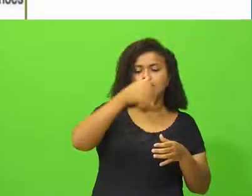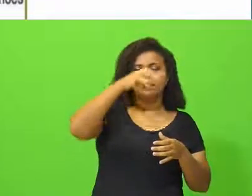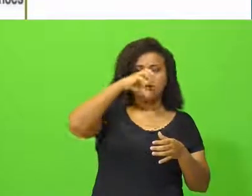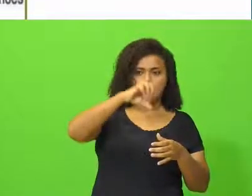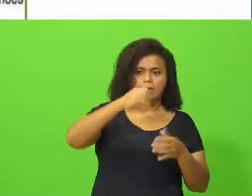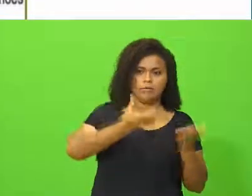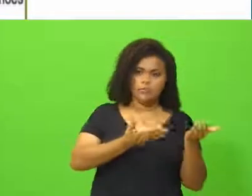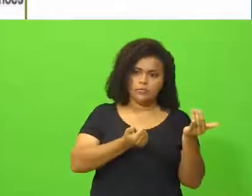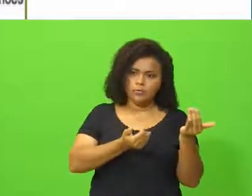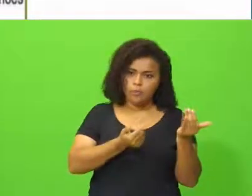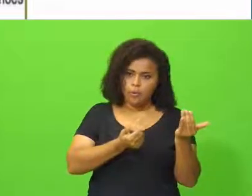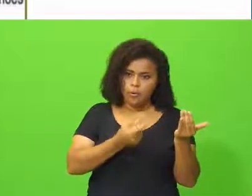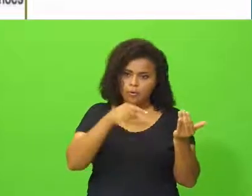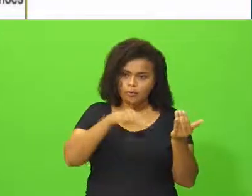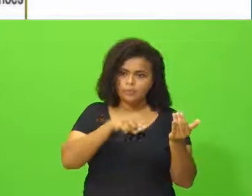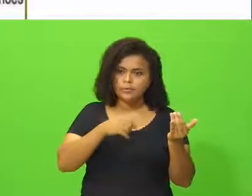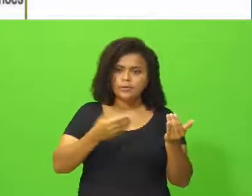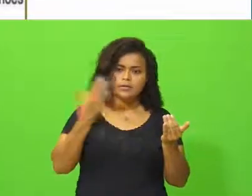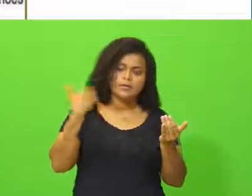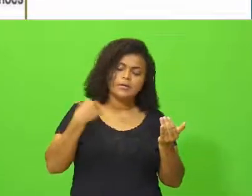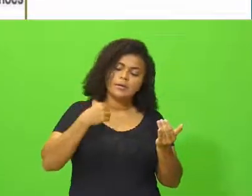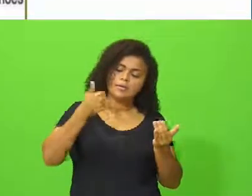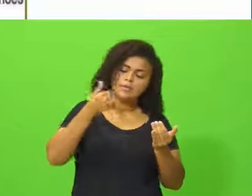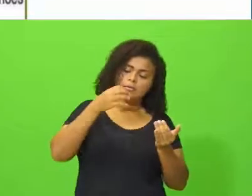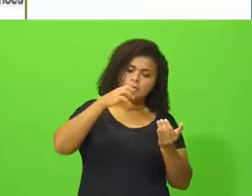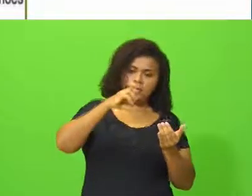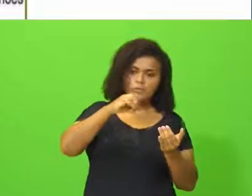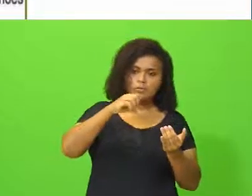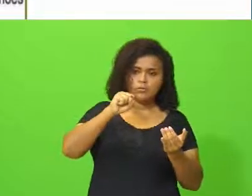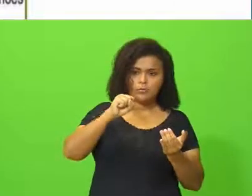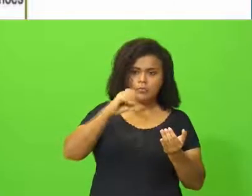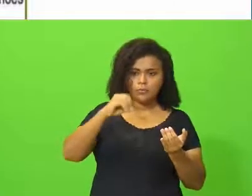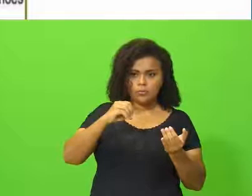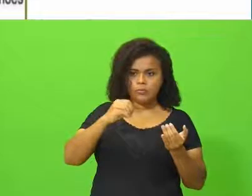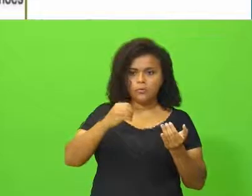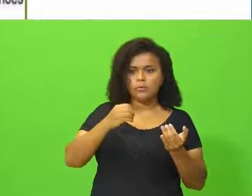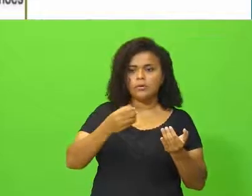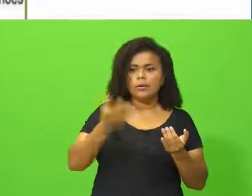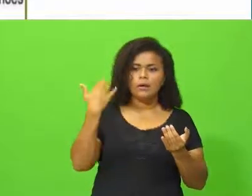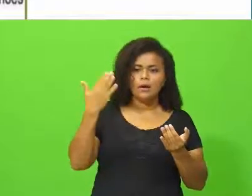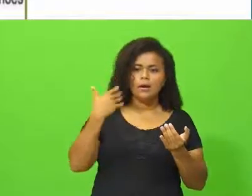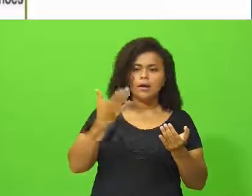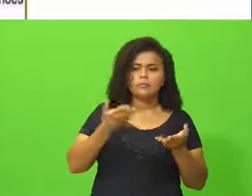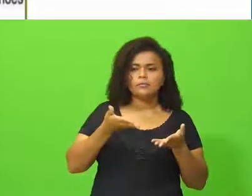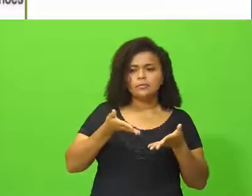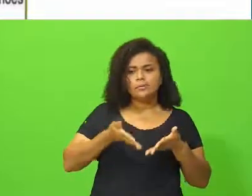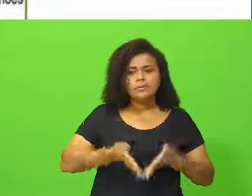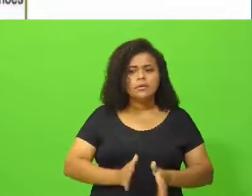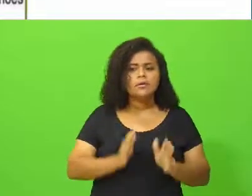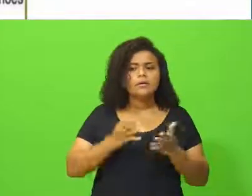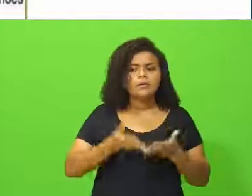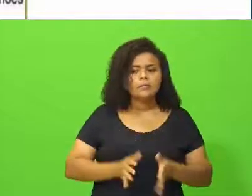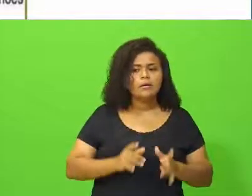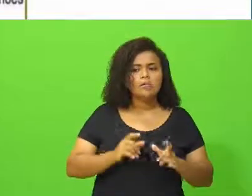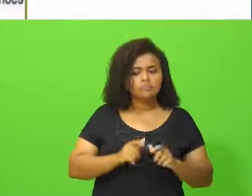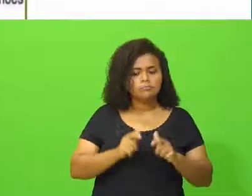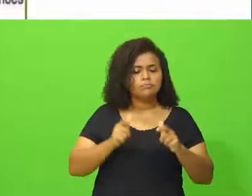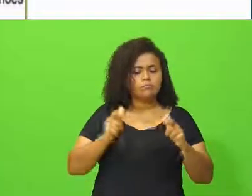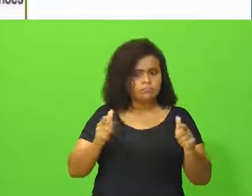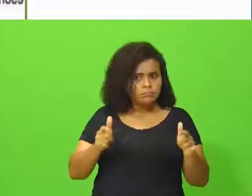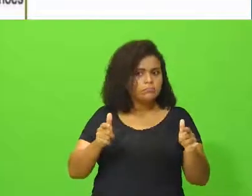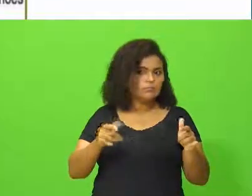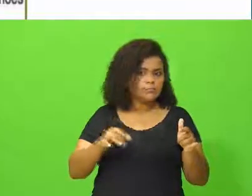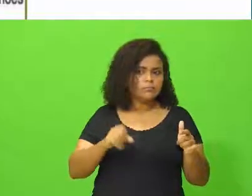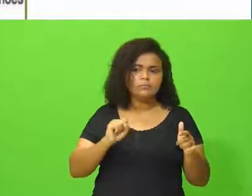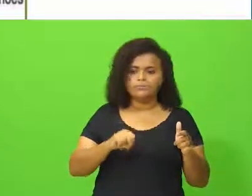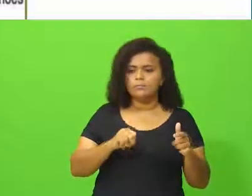Então, significa dizer, professor, que em 1980, as taxas de natalidade no Brasil eram elevadas. E aí